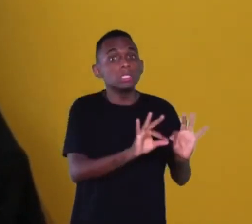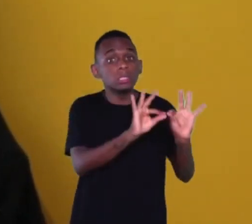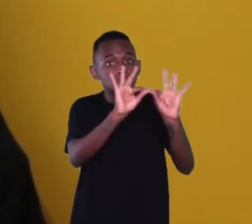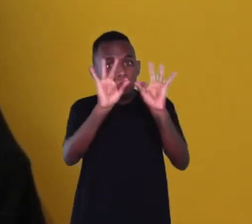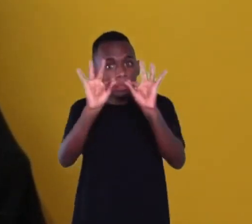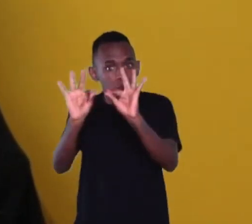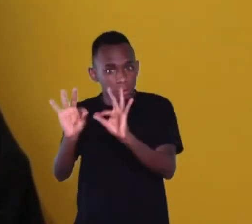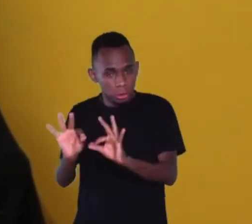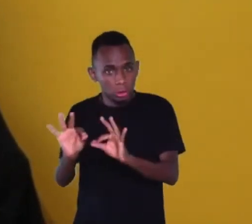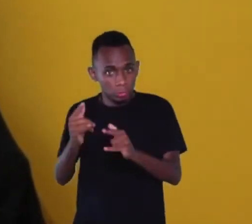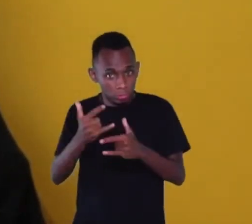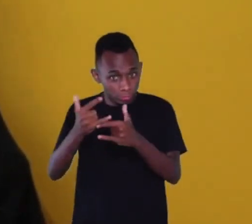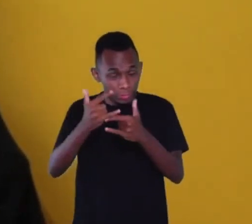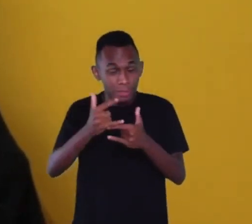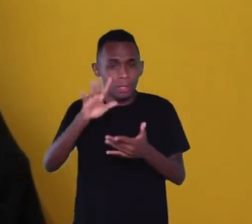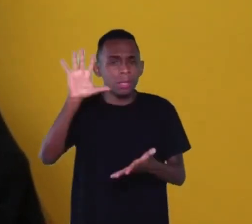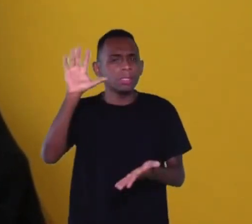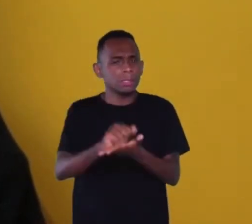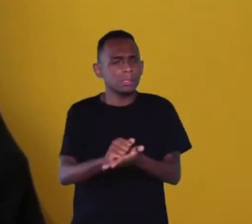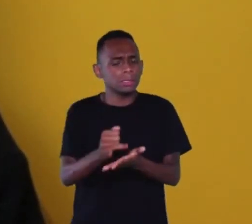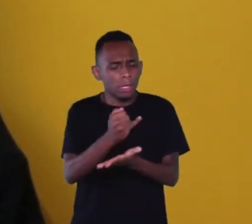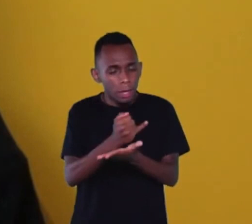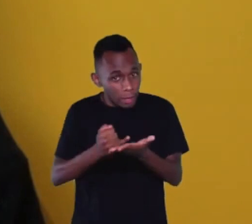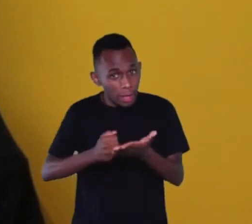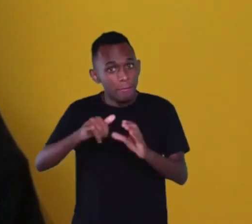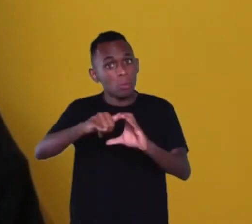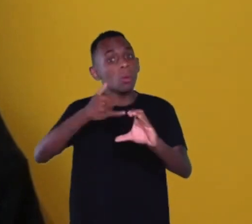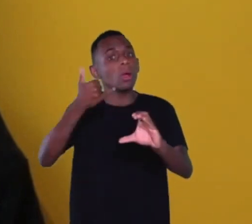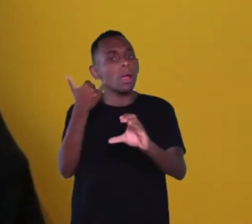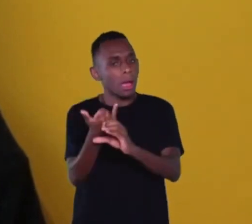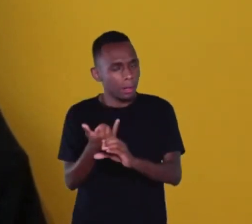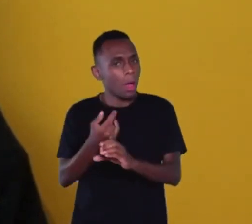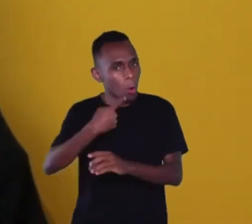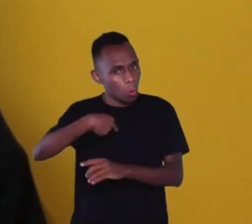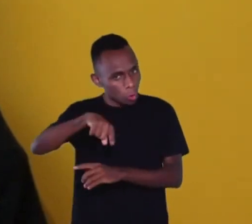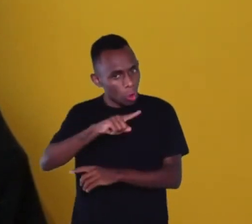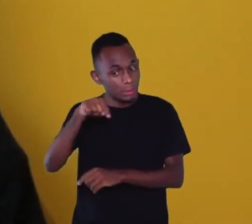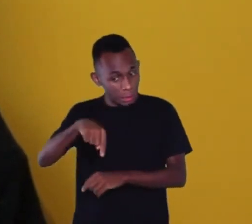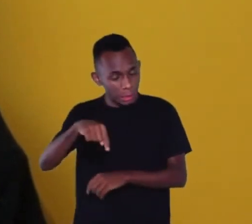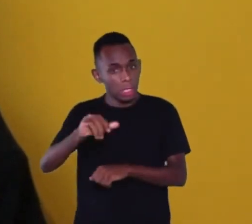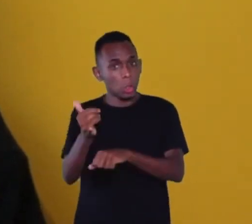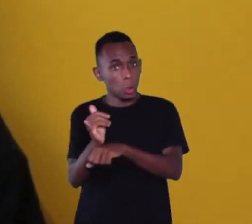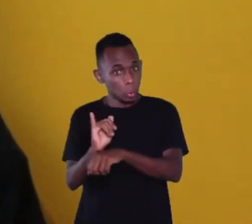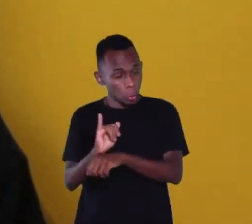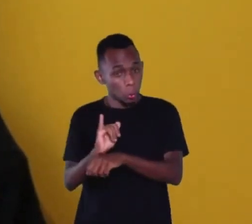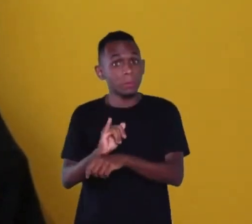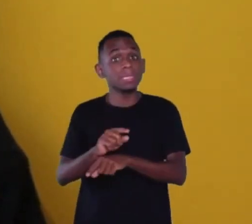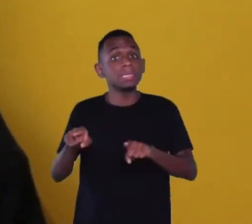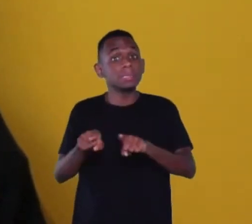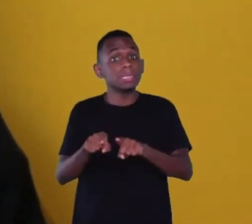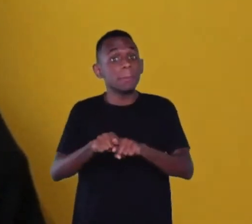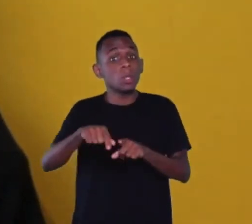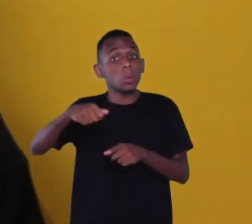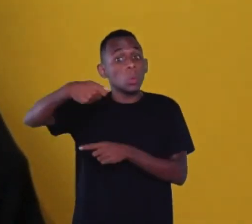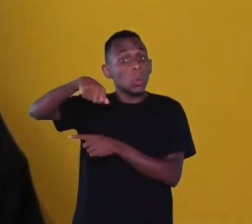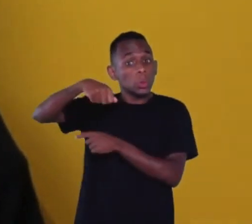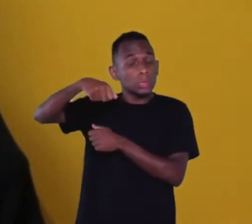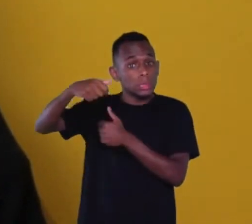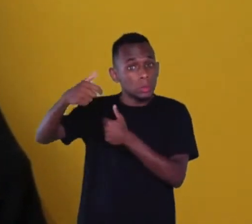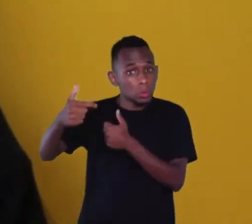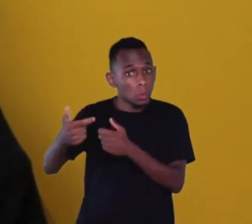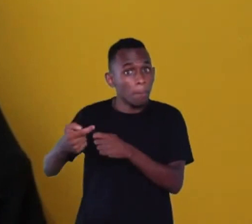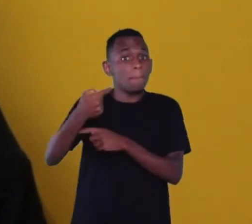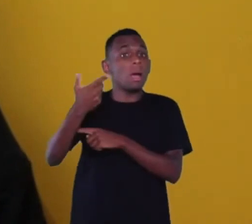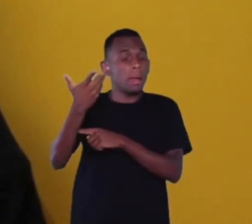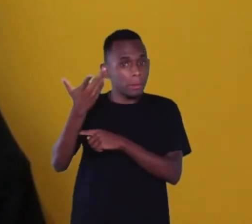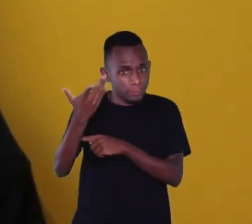programa para se inscrever no canal do Sempre um Papo, aqui no YouTube, e ativar o sininho para receber notificações dos